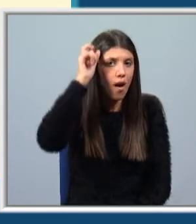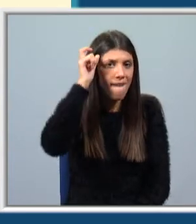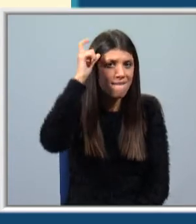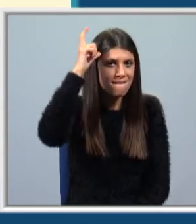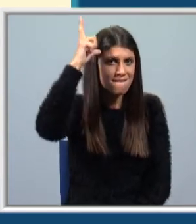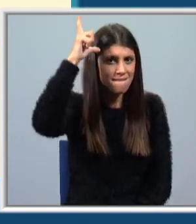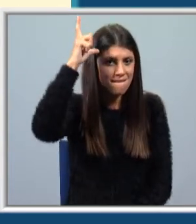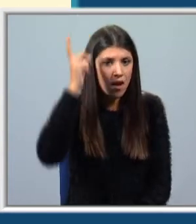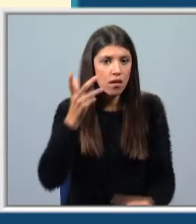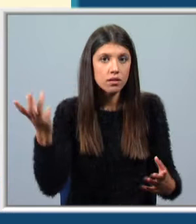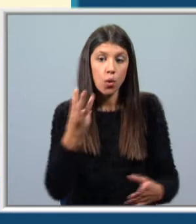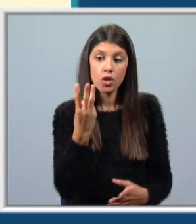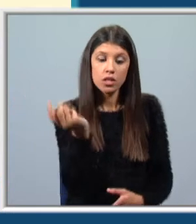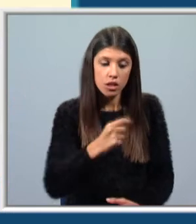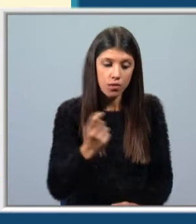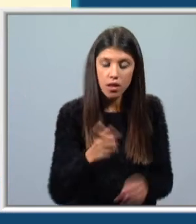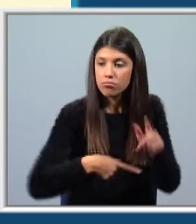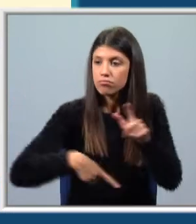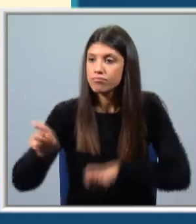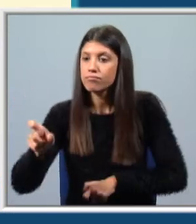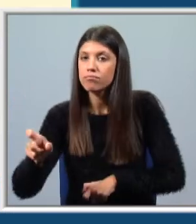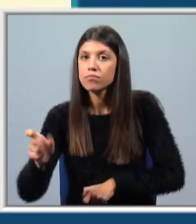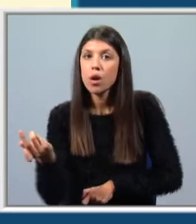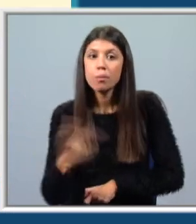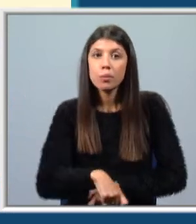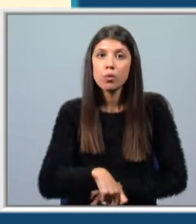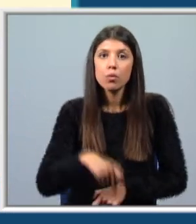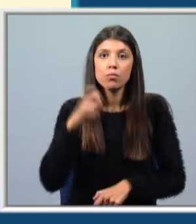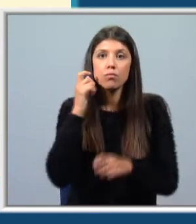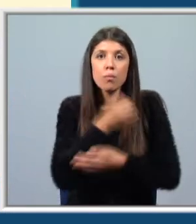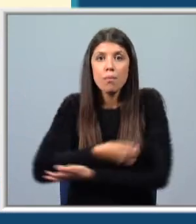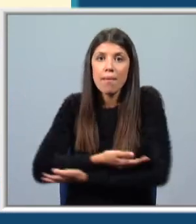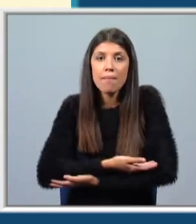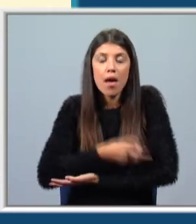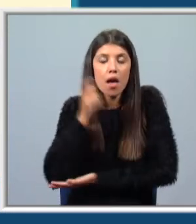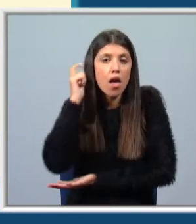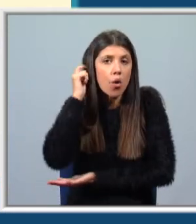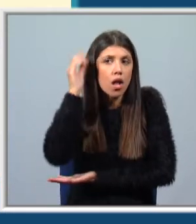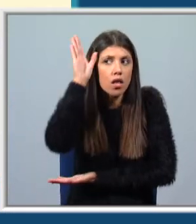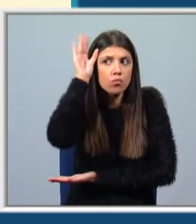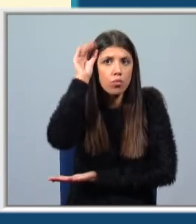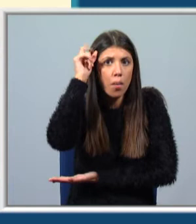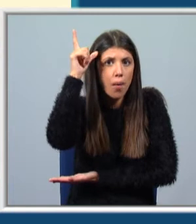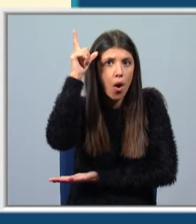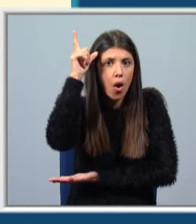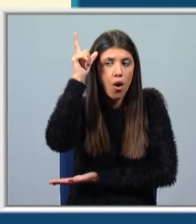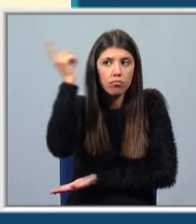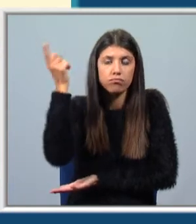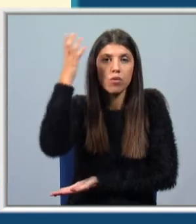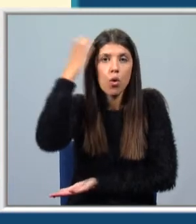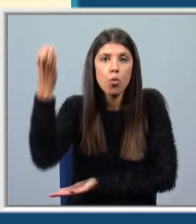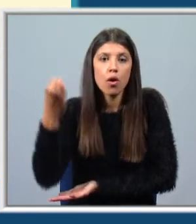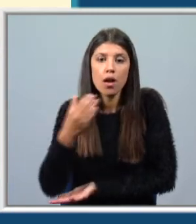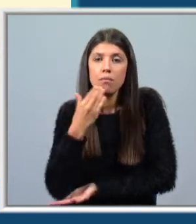Foram-se embora as três fadas. E logo apareceram ao príncipe as orelhas de burro. O rei mandou fazer sem demora